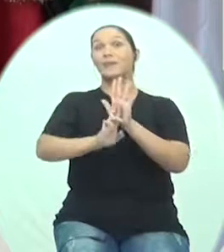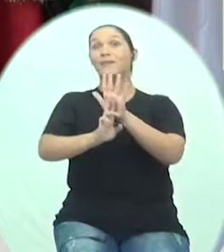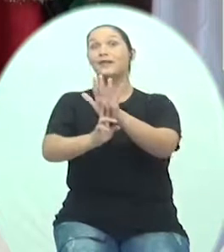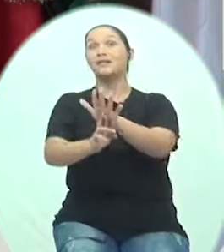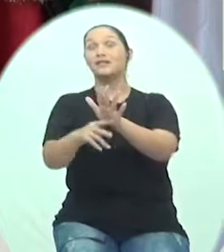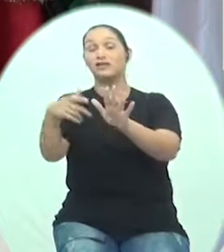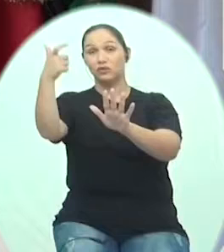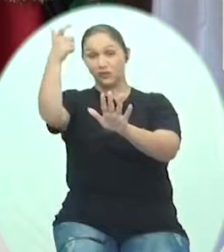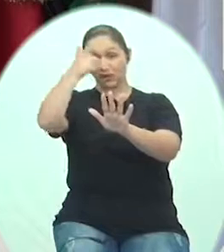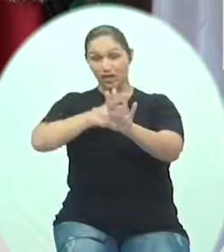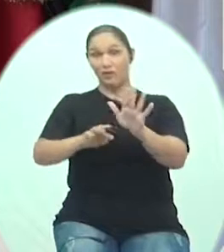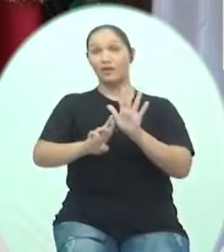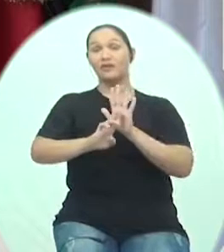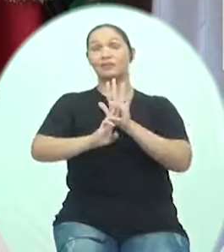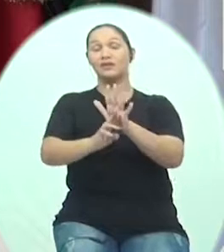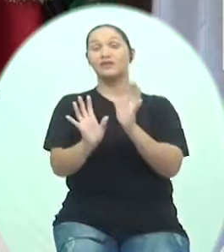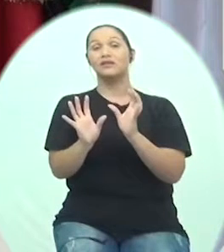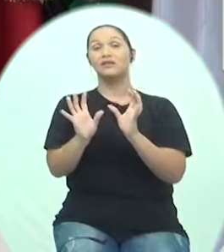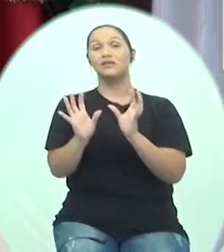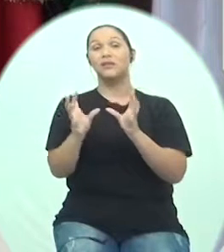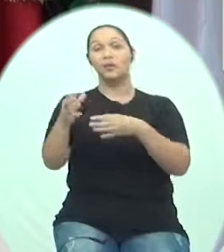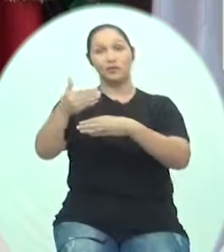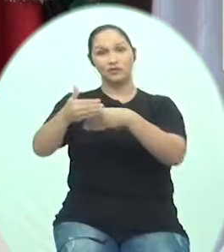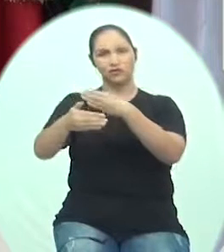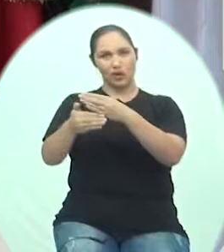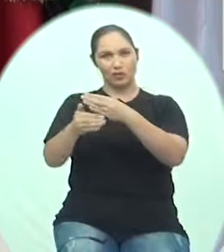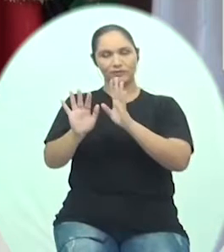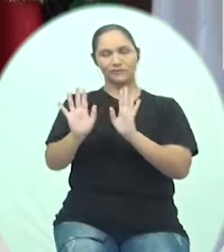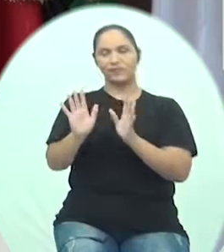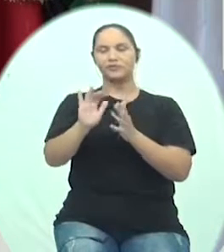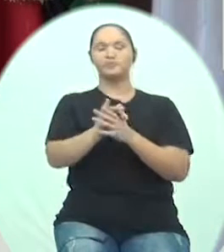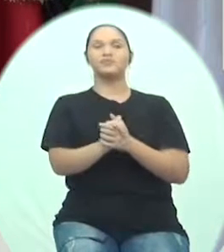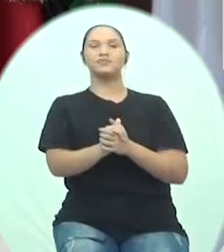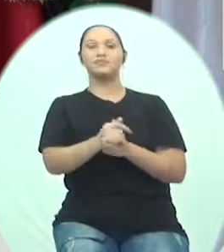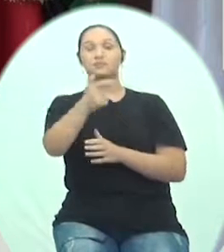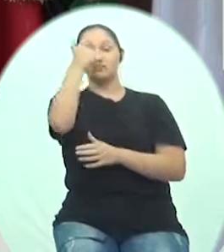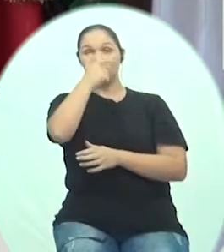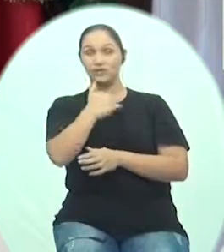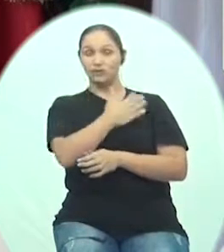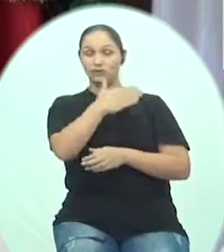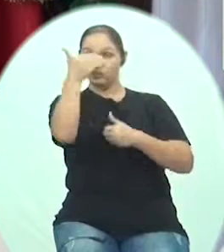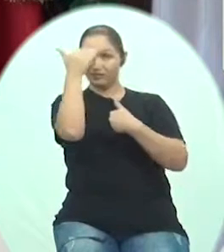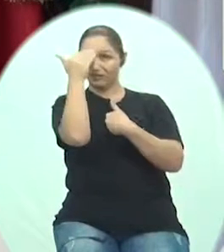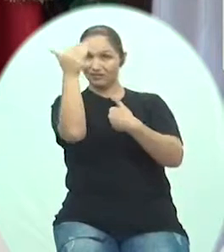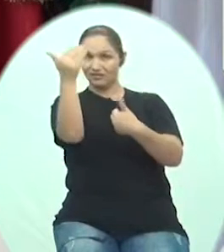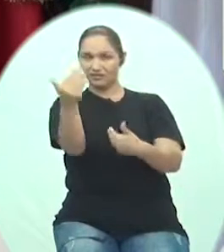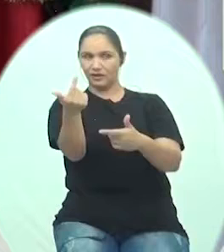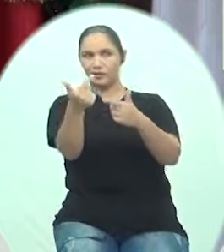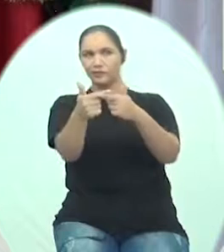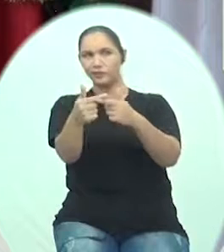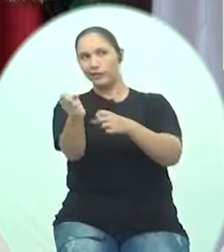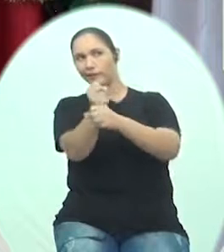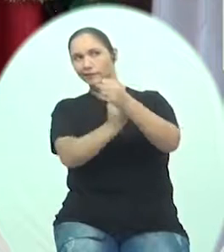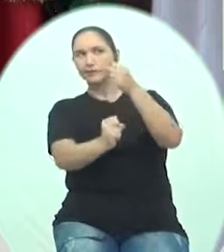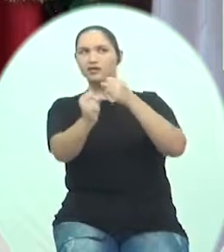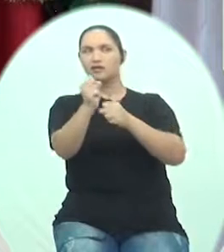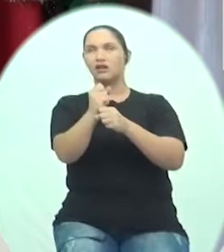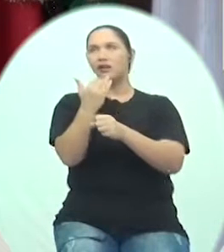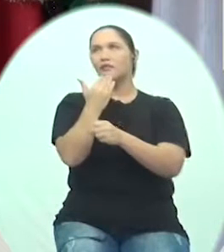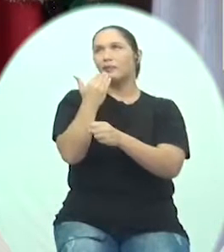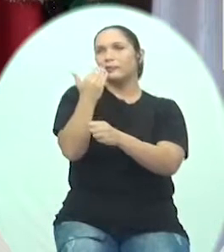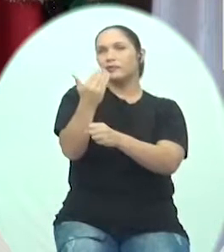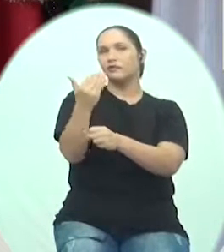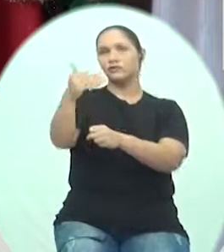tefen que no ano passado a gente tinha pedido para fazer uma rótula fazer umas